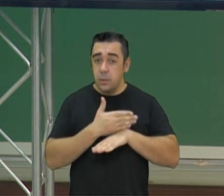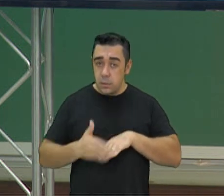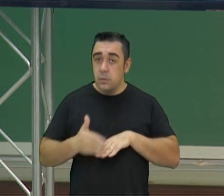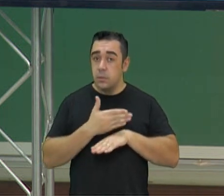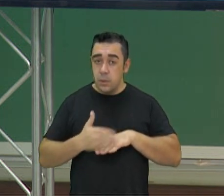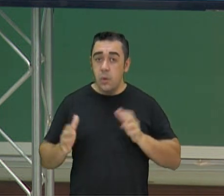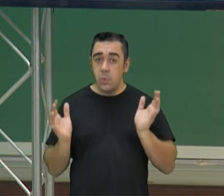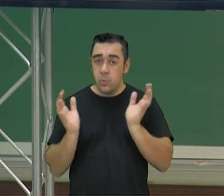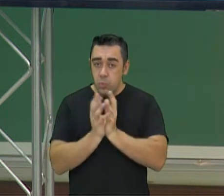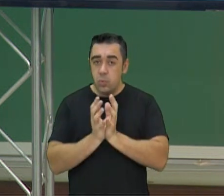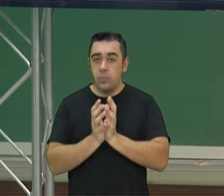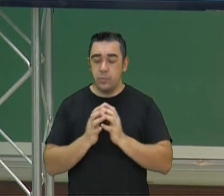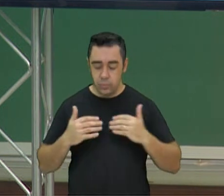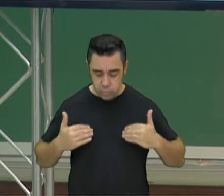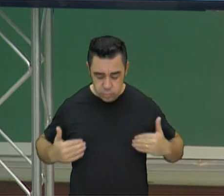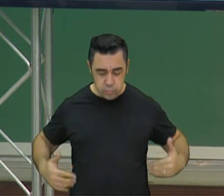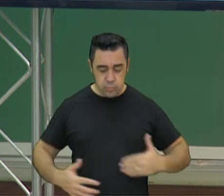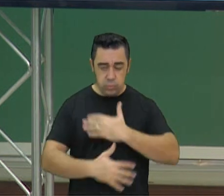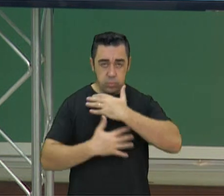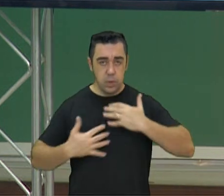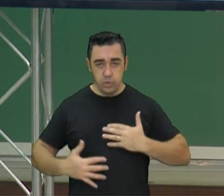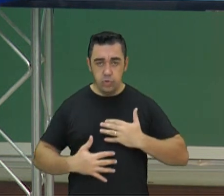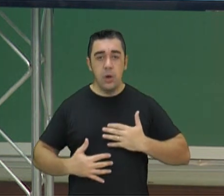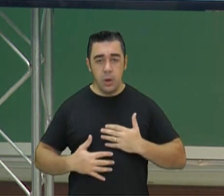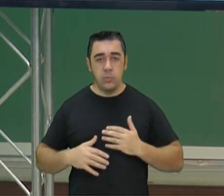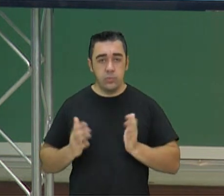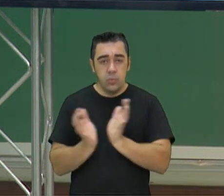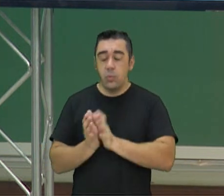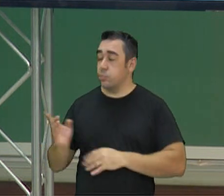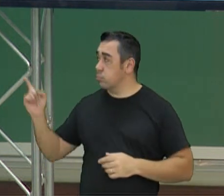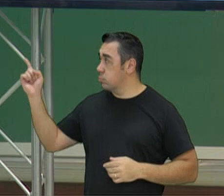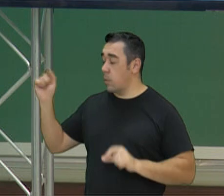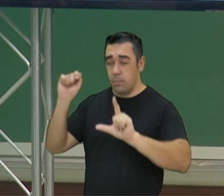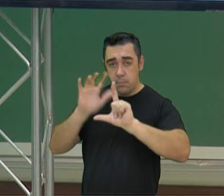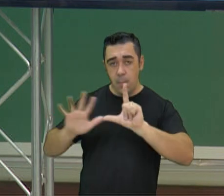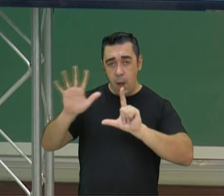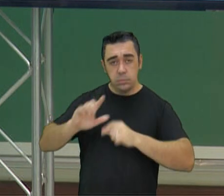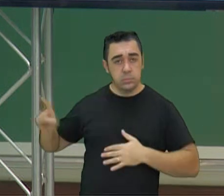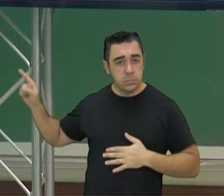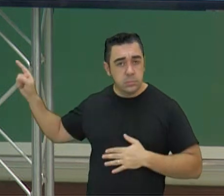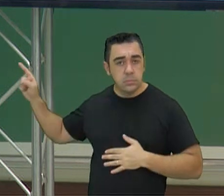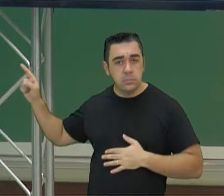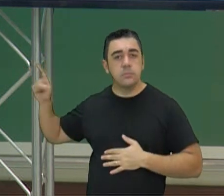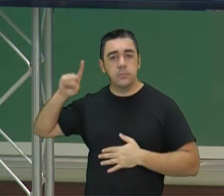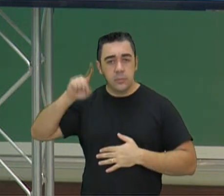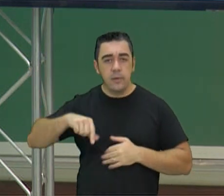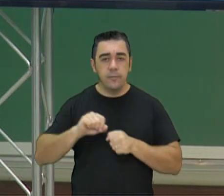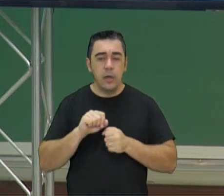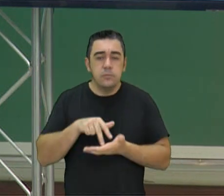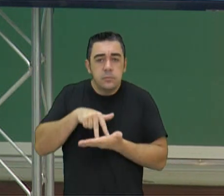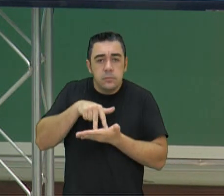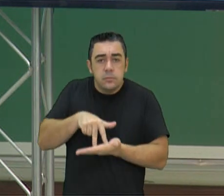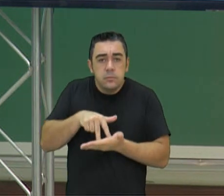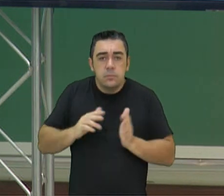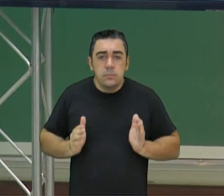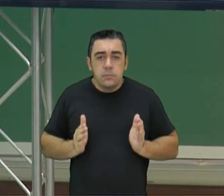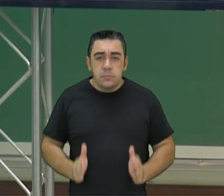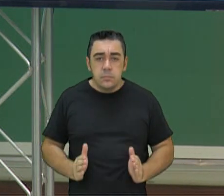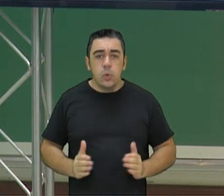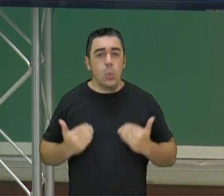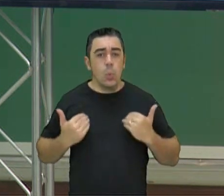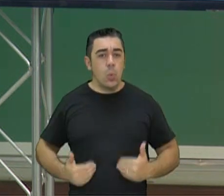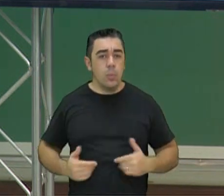desse conjunto de músculos, né, todo esse conjunto de músculos que fazem parte da estabilização do corpo. Além